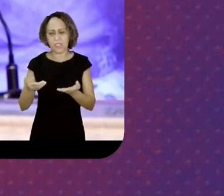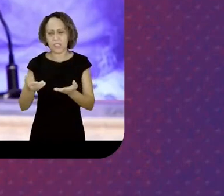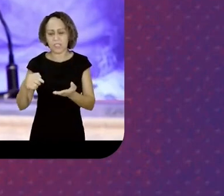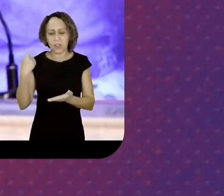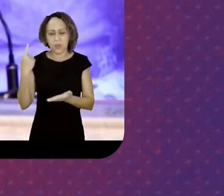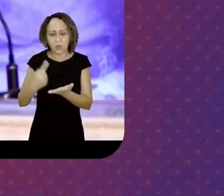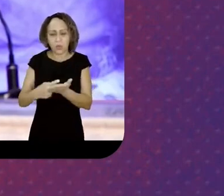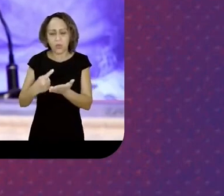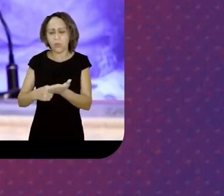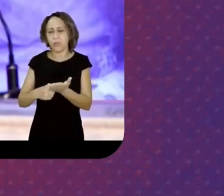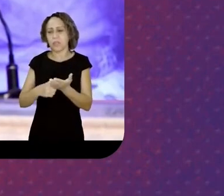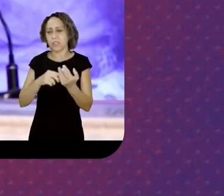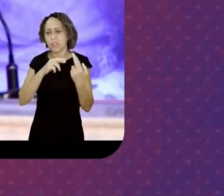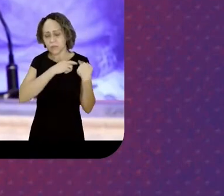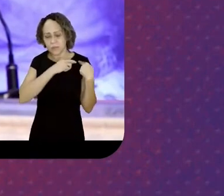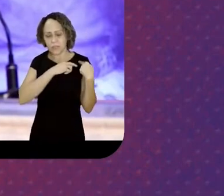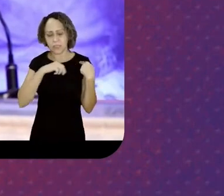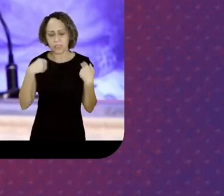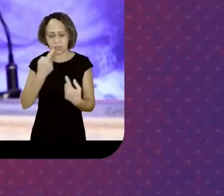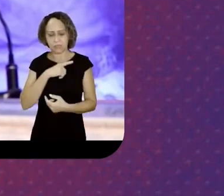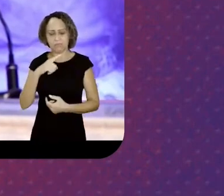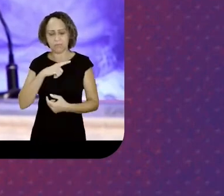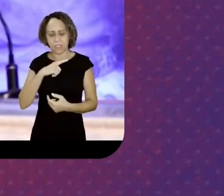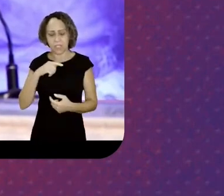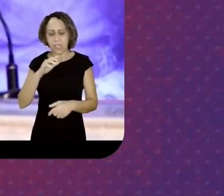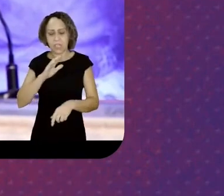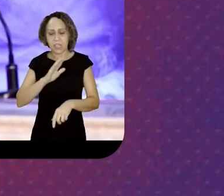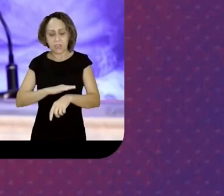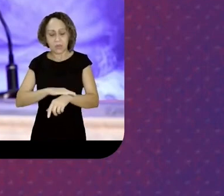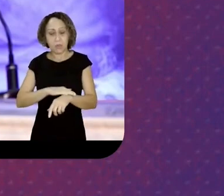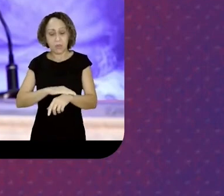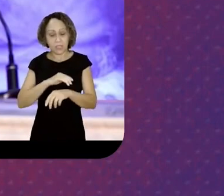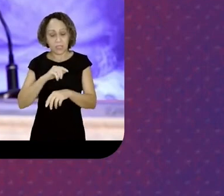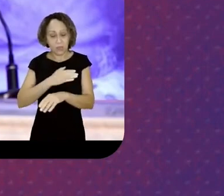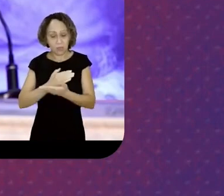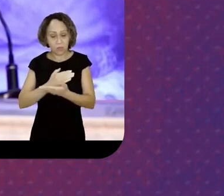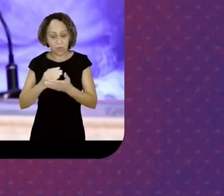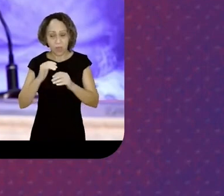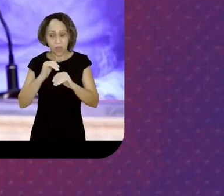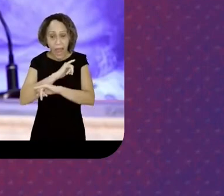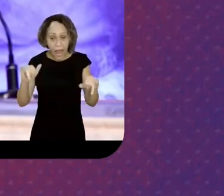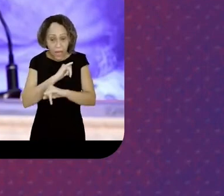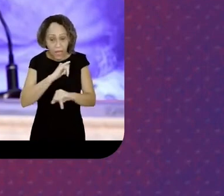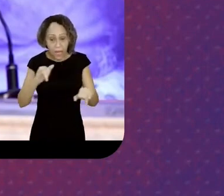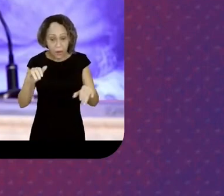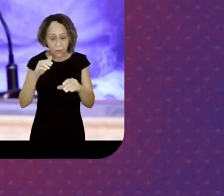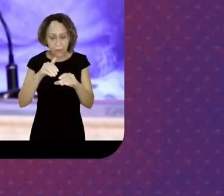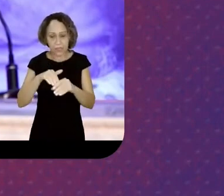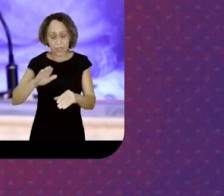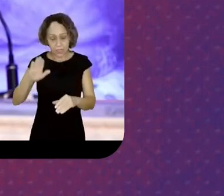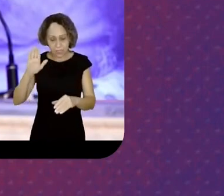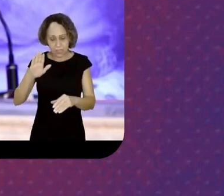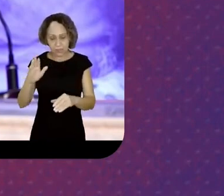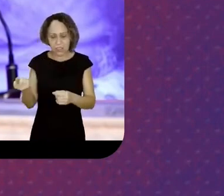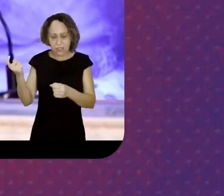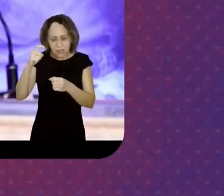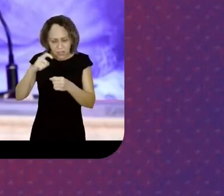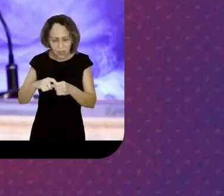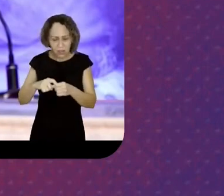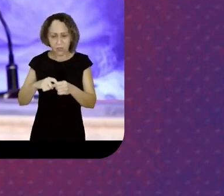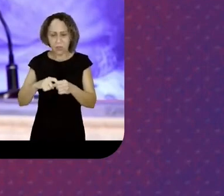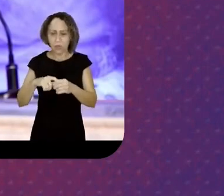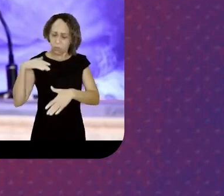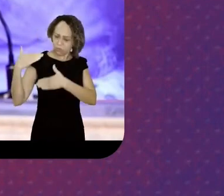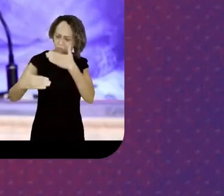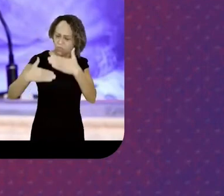vez, retomar o crescimento que esse país precisa, e esse crescimento será com o nosso presidente Lula. Então,